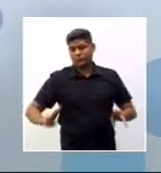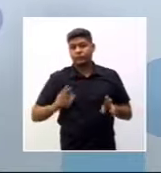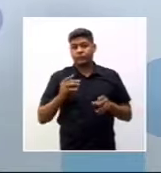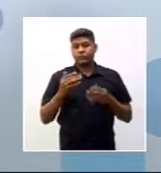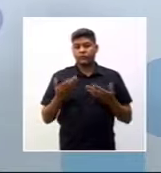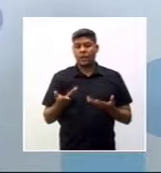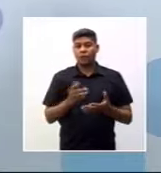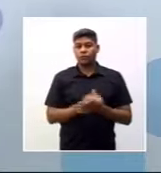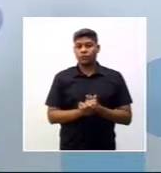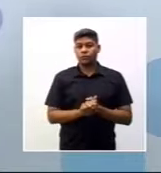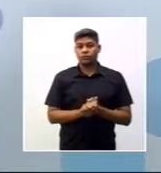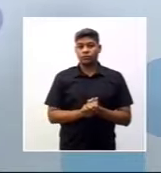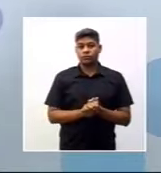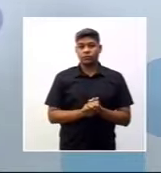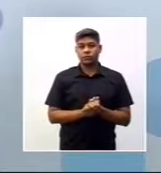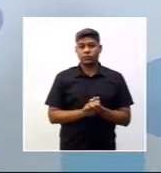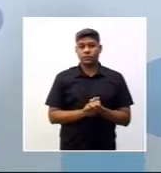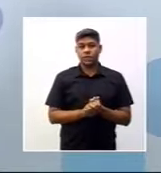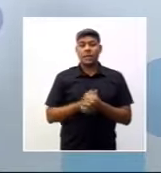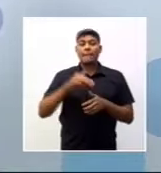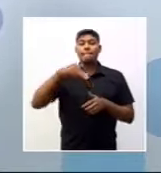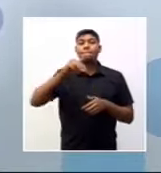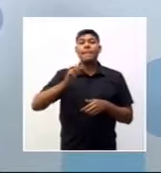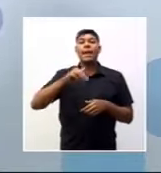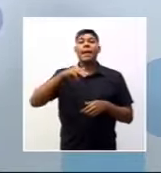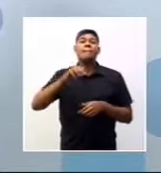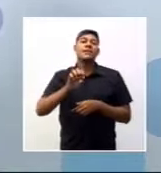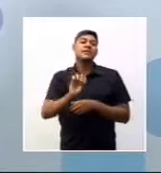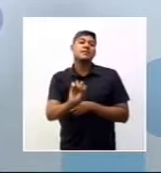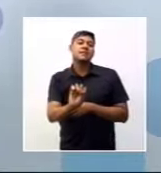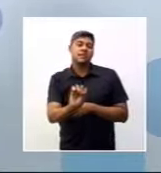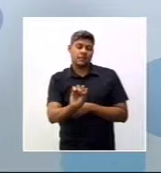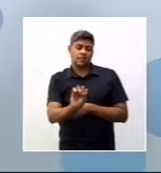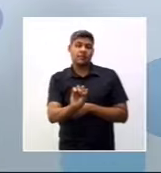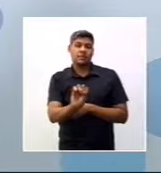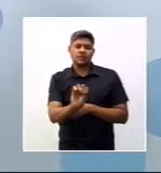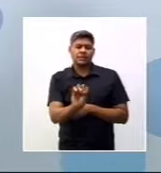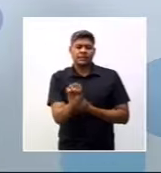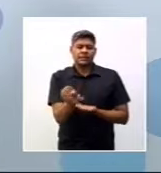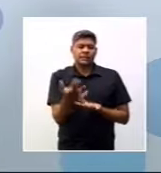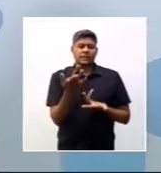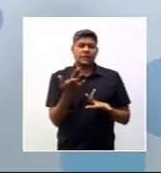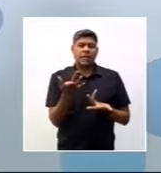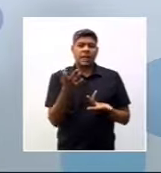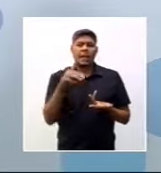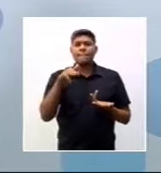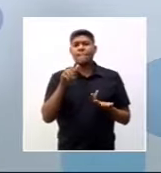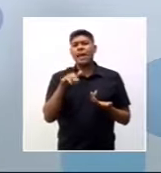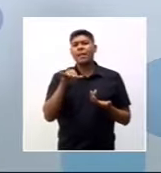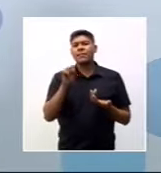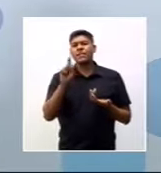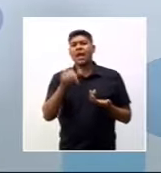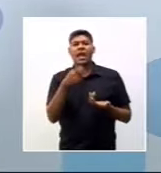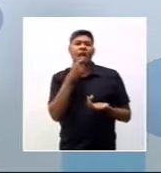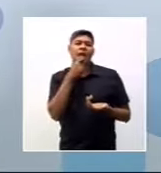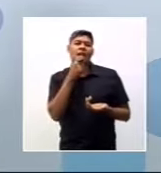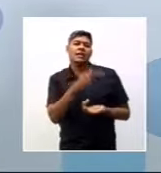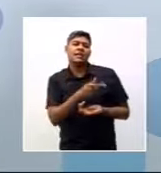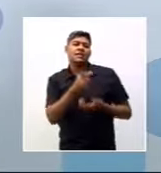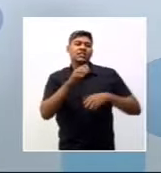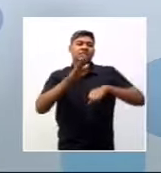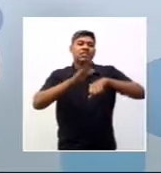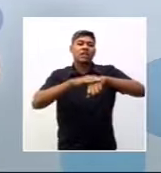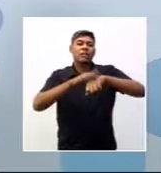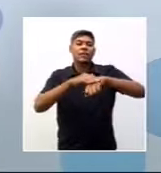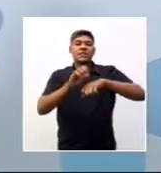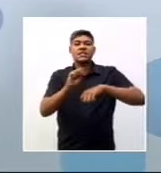e os memes os vezes não têm tanto a questão porque o mesmo ele é para ser engraçado ele é uma